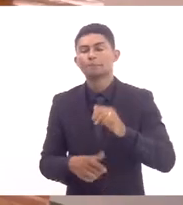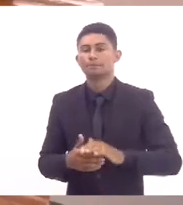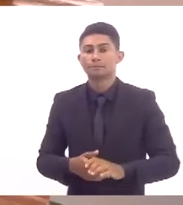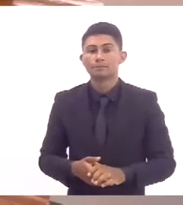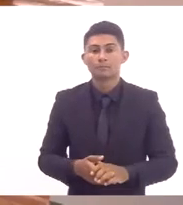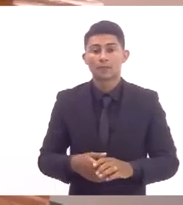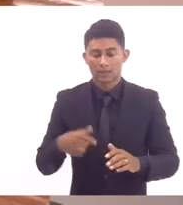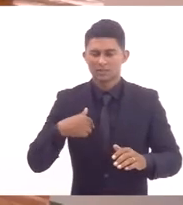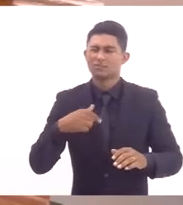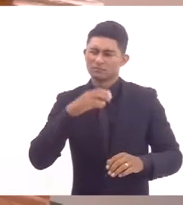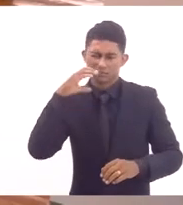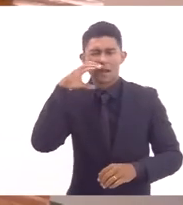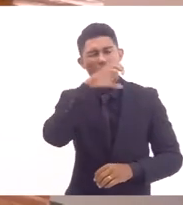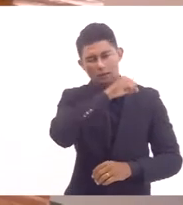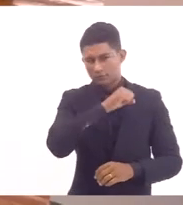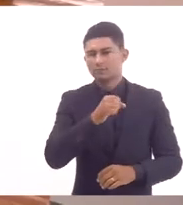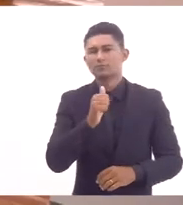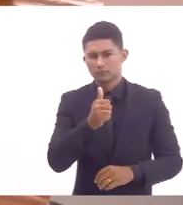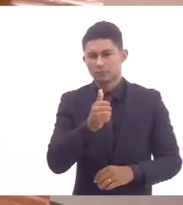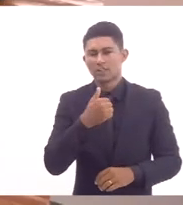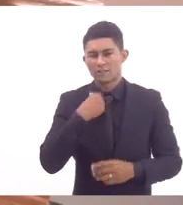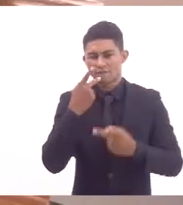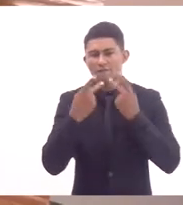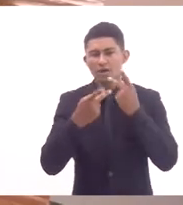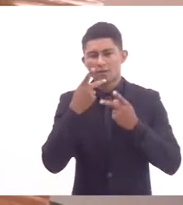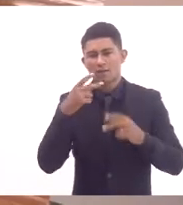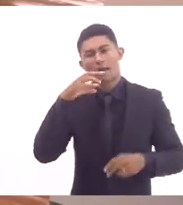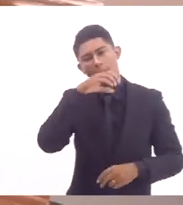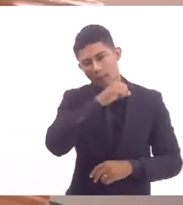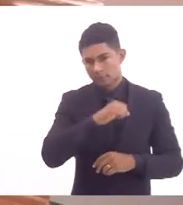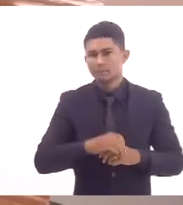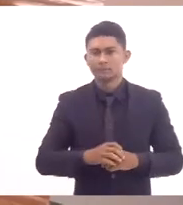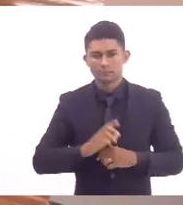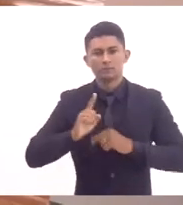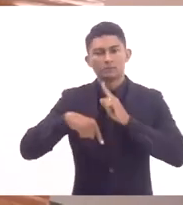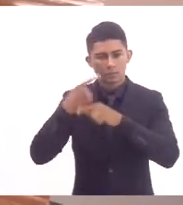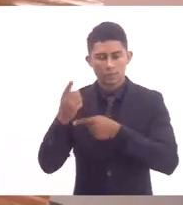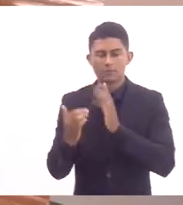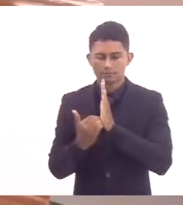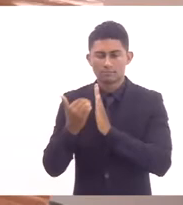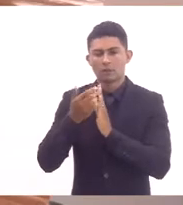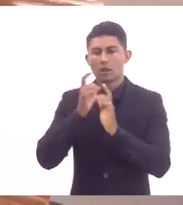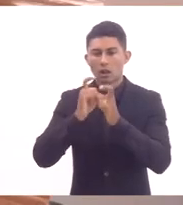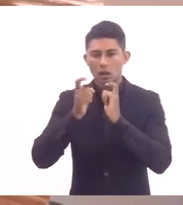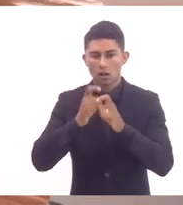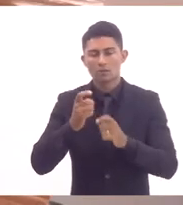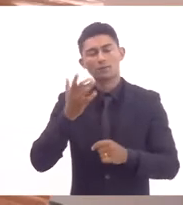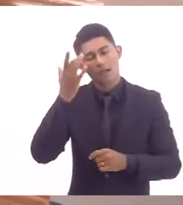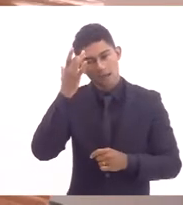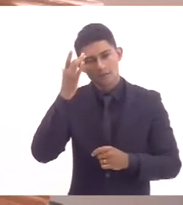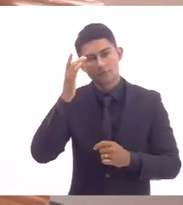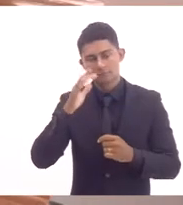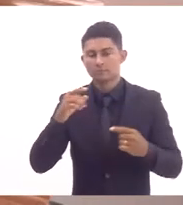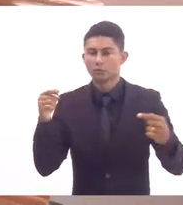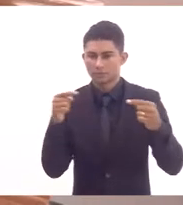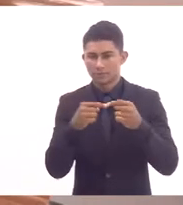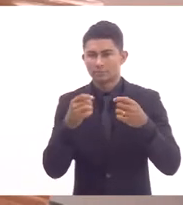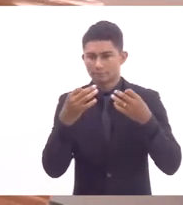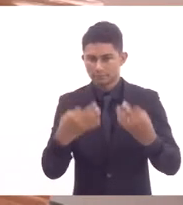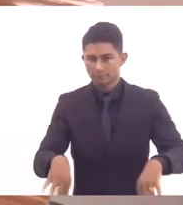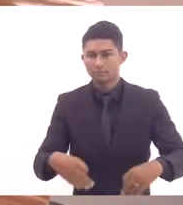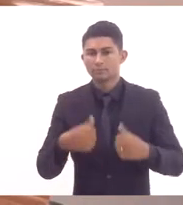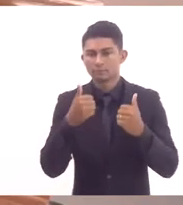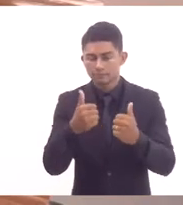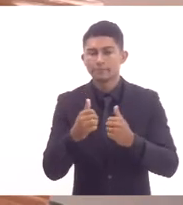vou ser breve aqui na minha fala e deixar o tempo para gente conversar depois né porque acho que esse objetivo vou